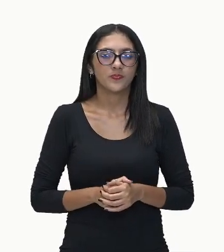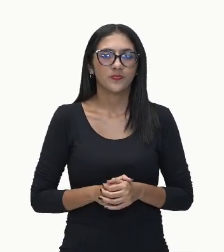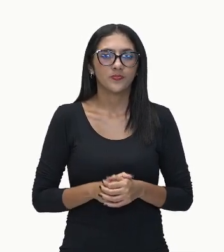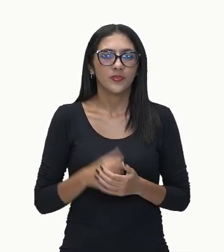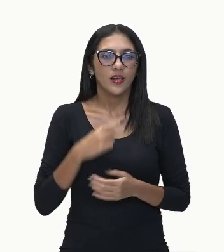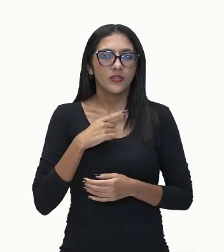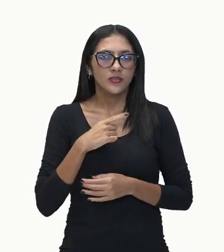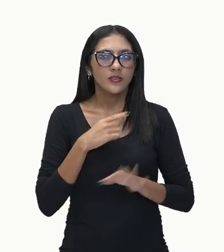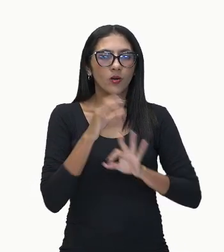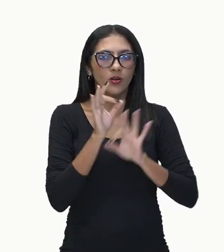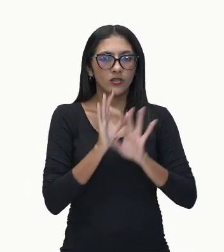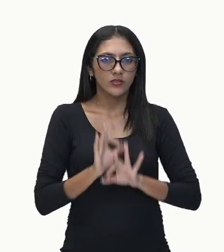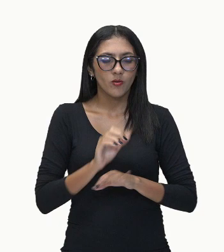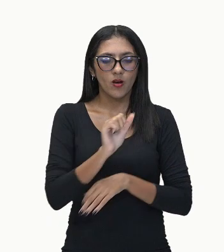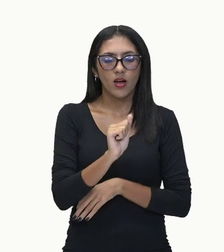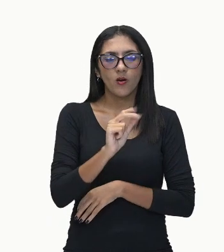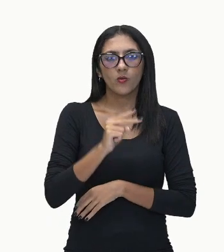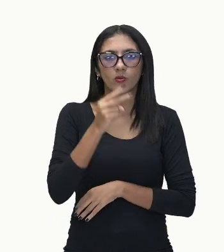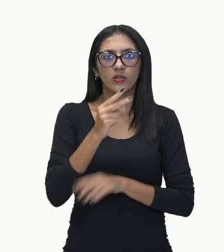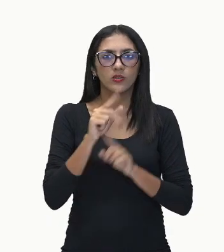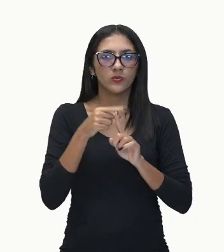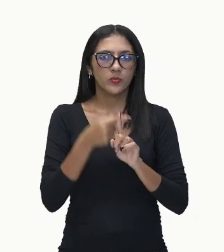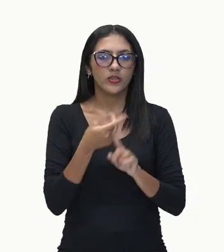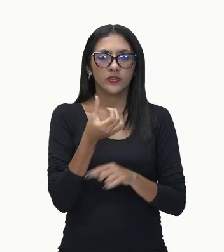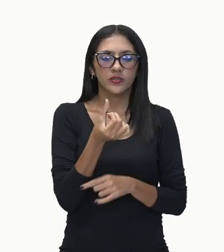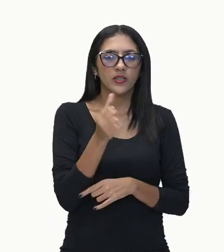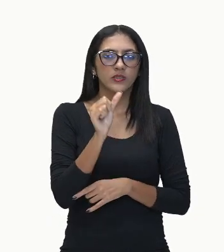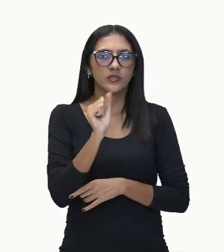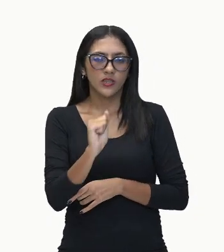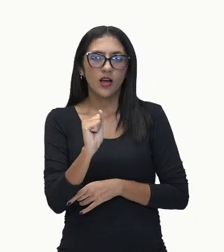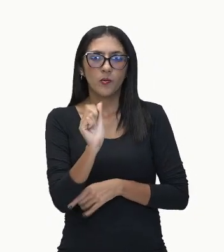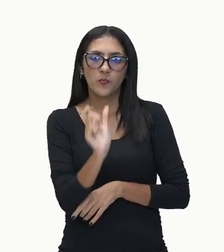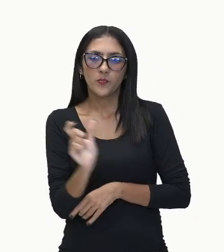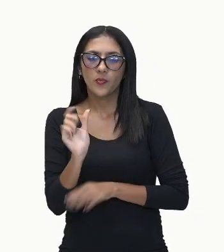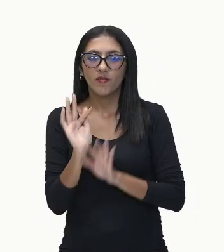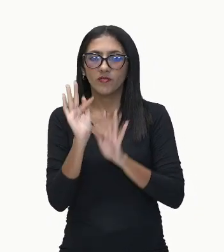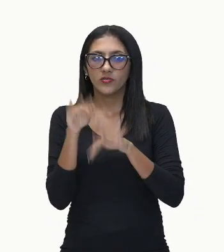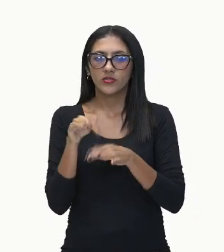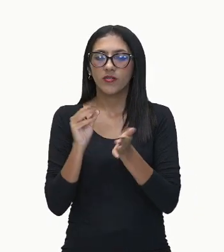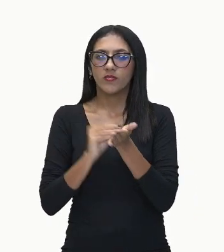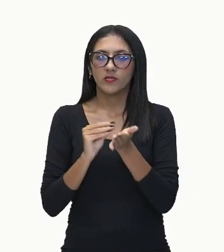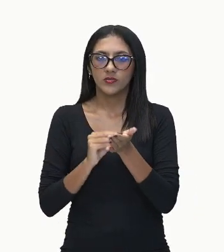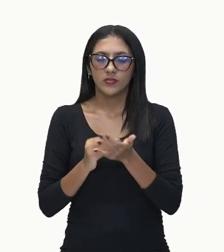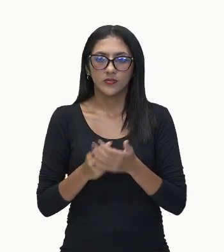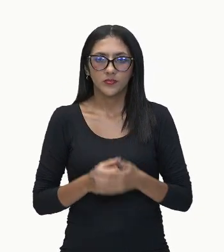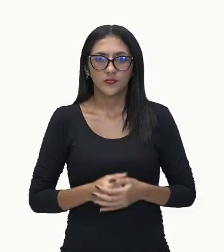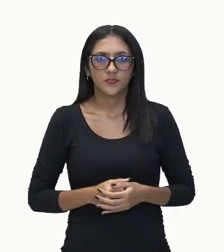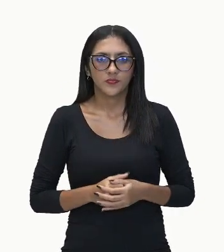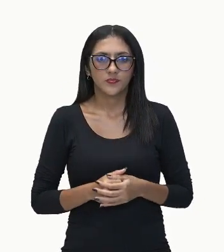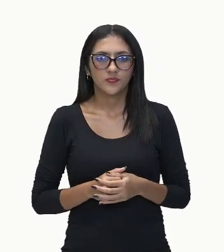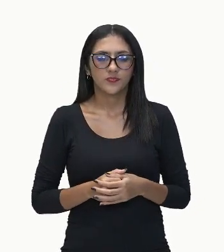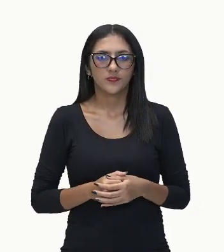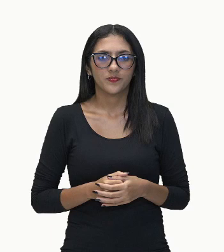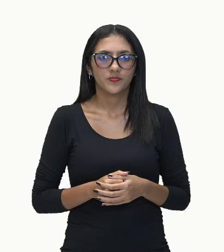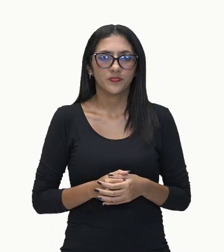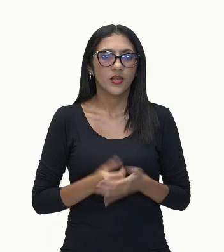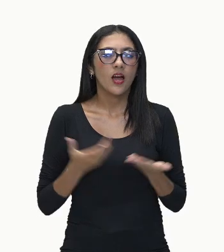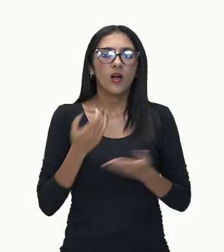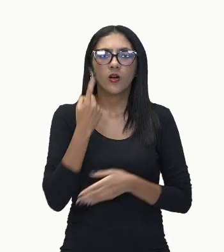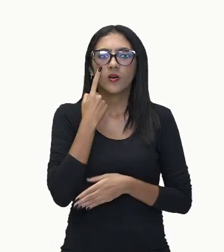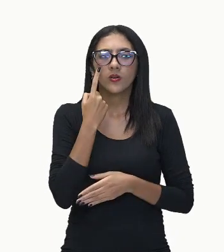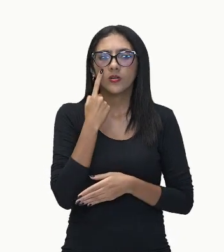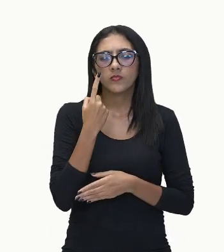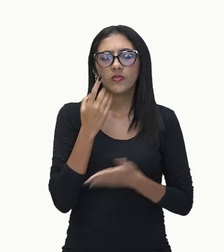qu + 6ao termo é 9 beleza ah perceba também um detalhe ó que V gente começar observar